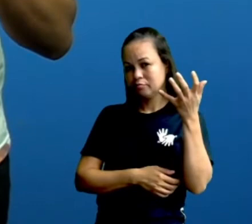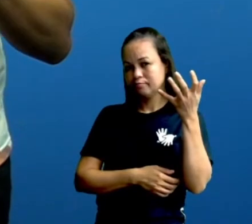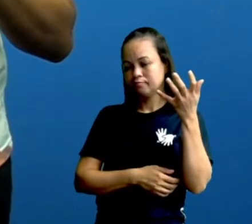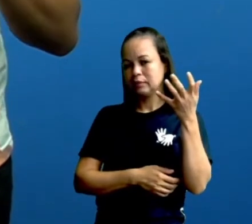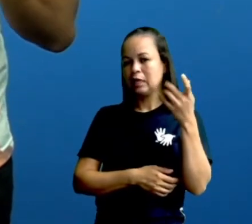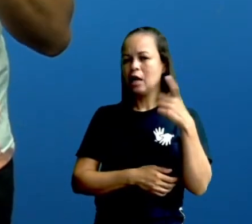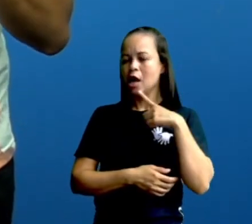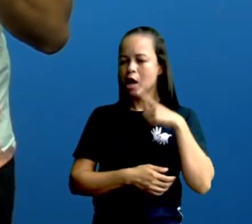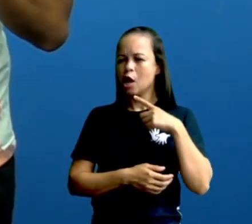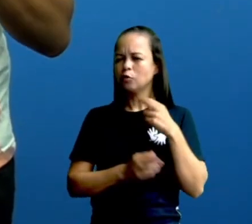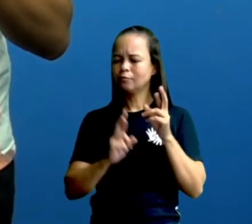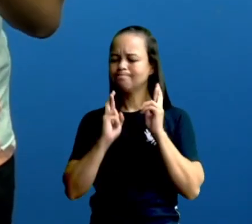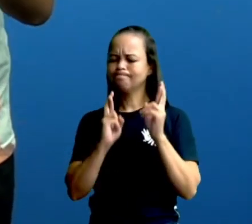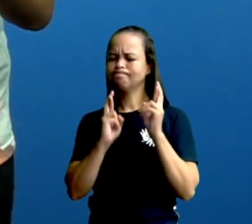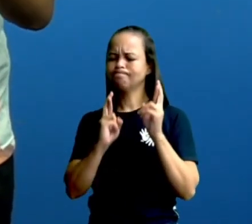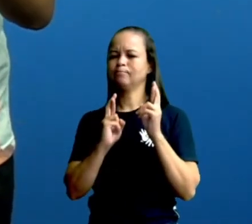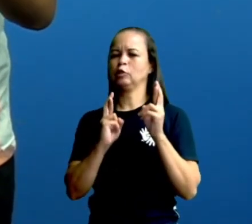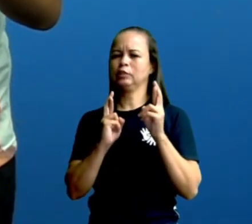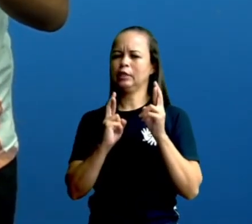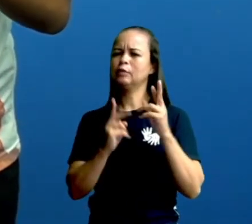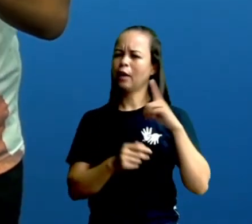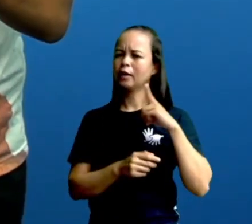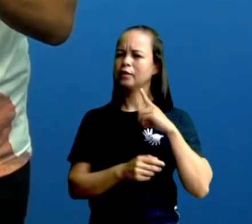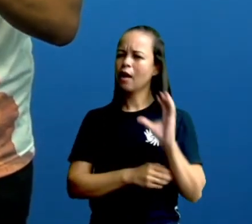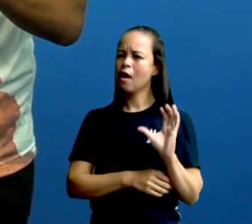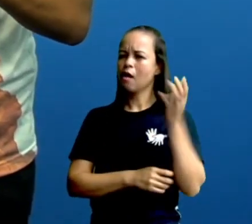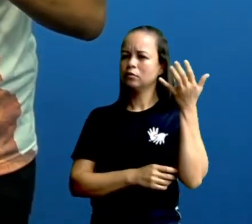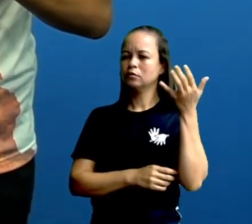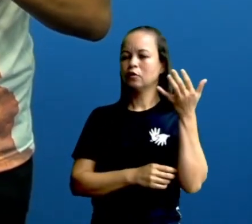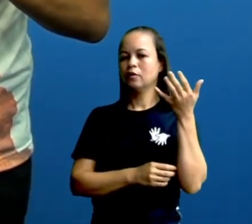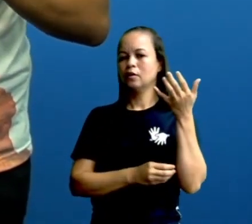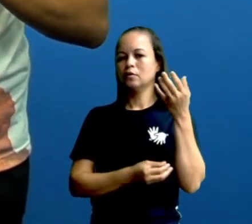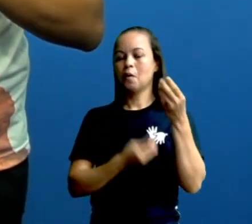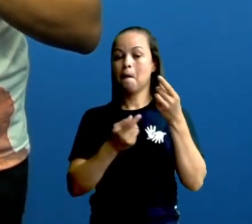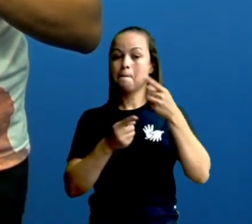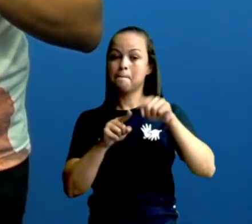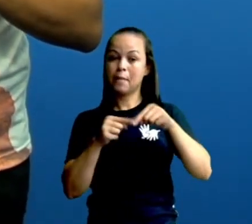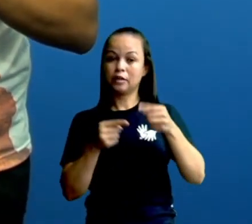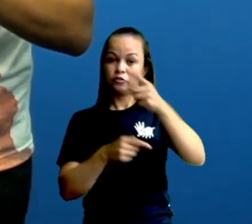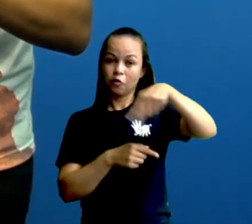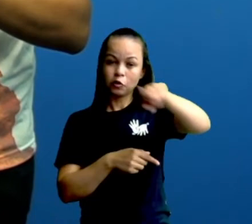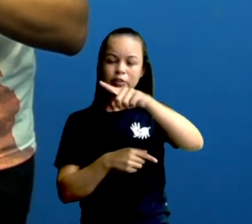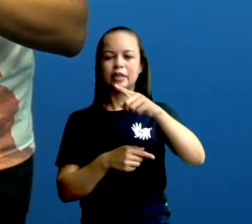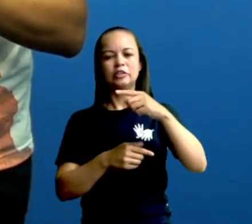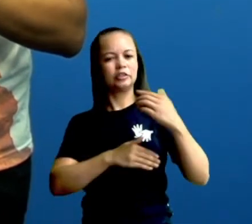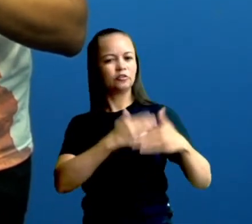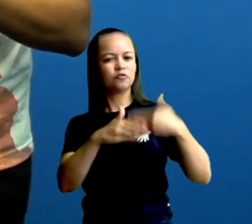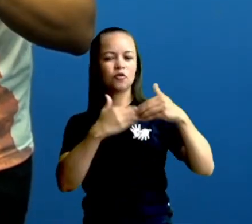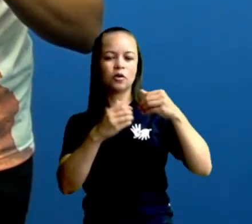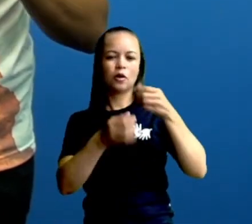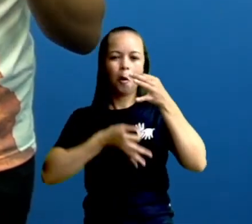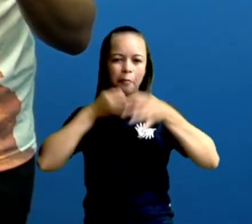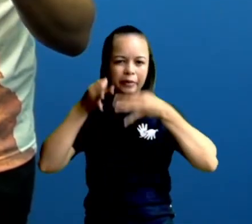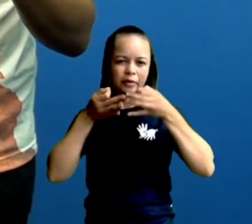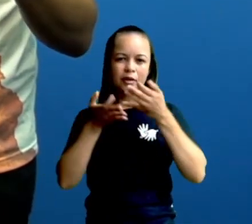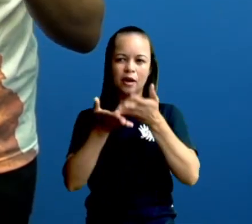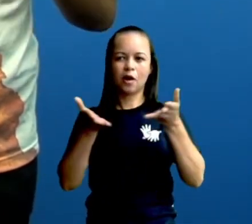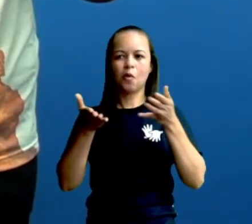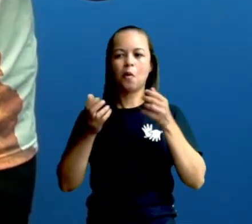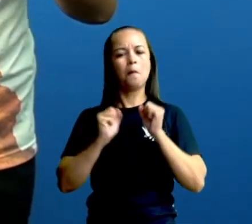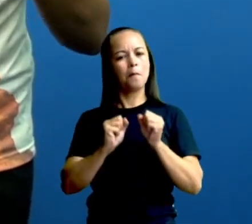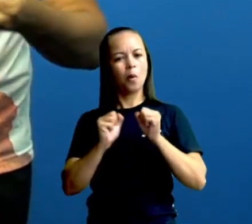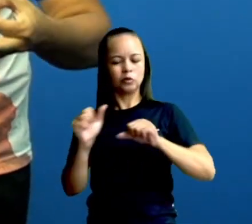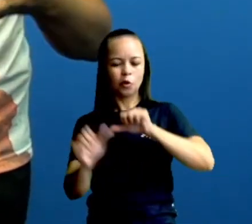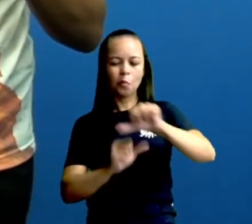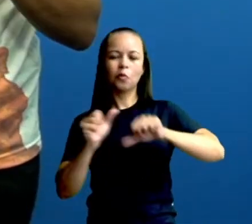torcendo para que tenha. Eu estou torcendo. Vocês, que são os grandes gerenciadores do amanhã e formadores de opinião, possam dar essa